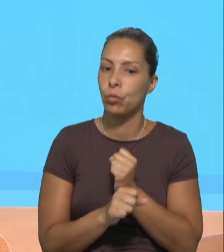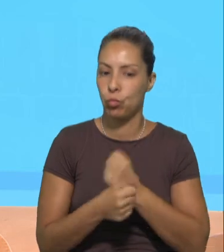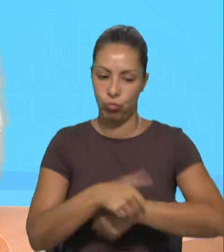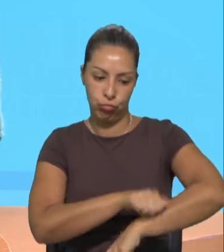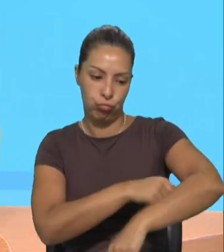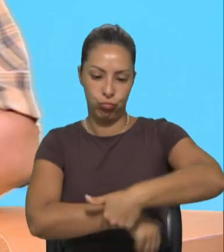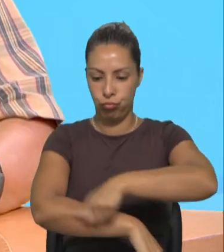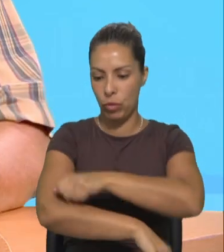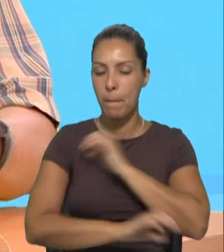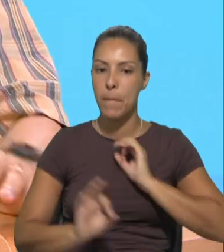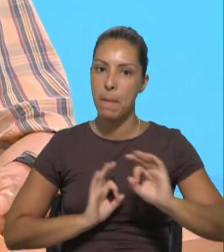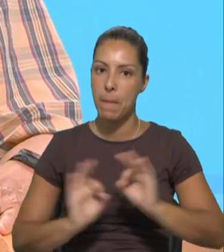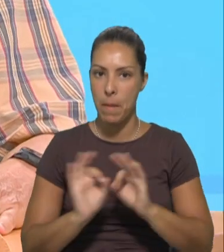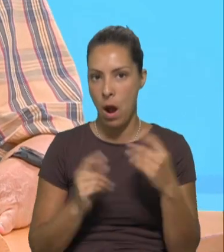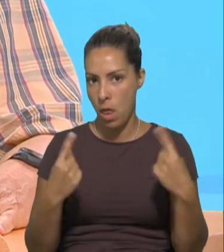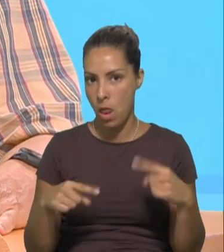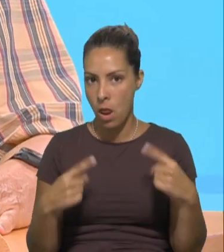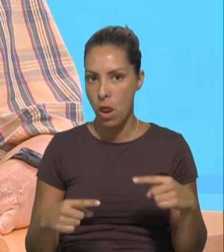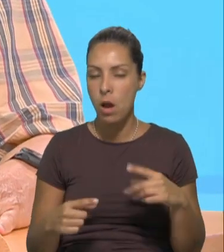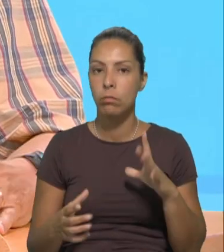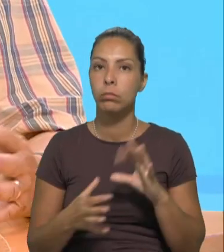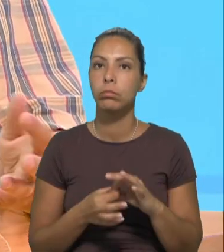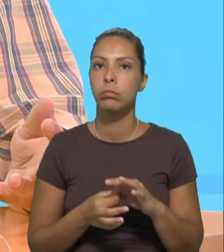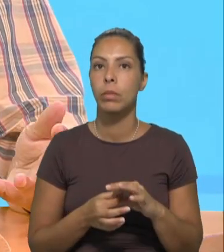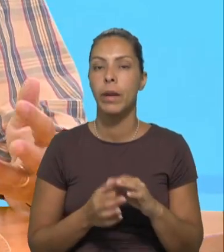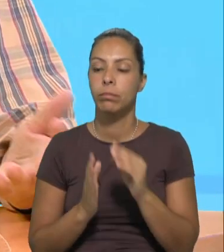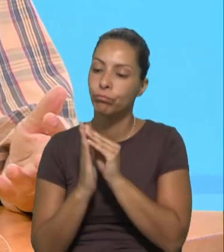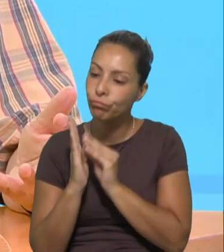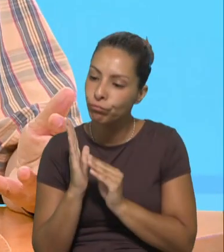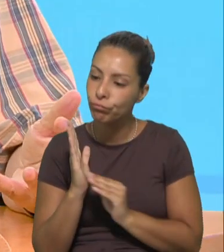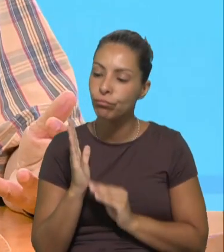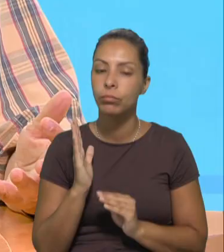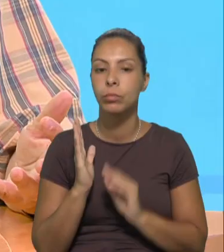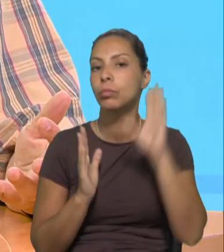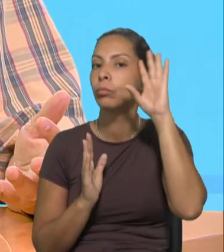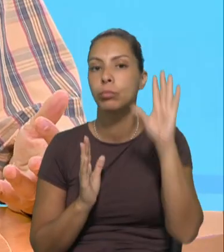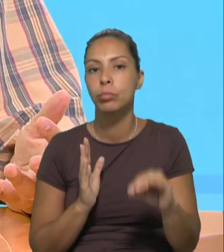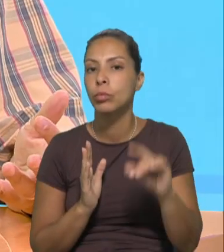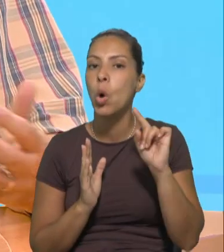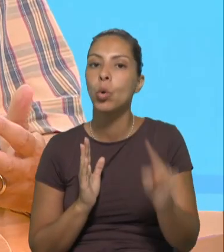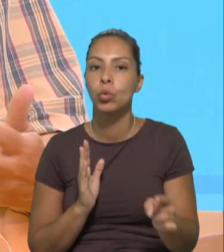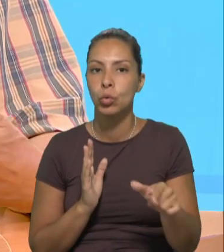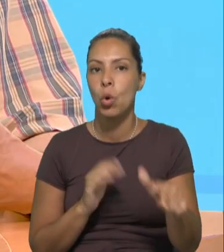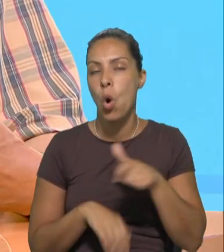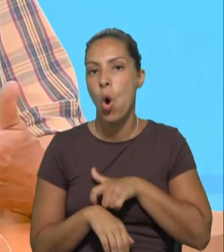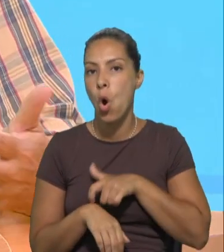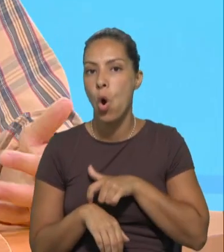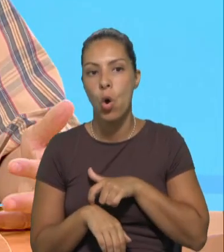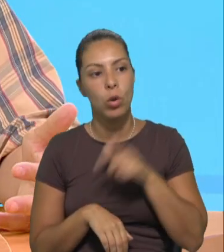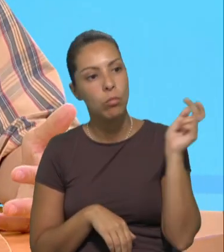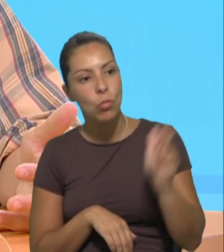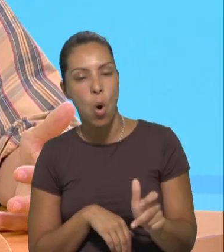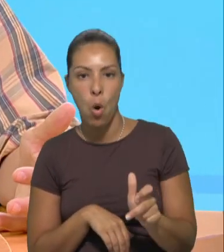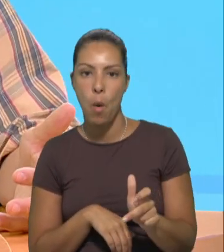preparados. Ou seja, a imagem que vem na Sagrada Escritura é de alguém que não sabe a que horas vai chegar o Senhor e, portanto, tem que estar a